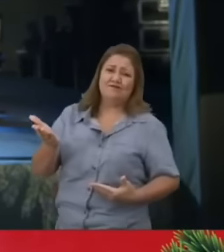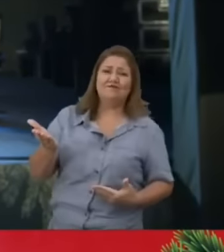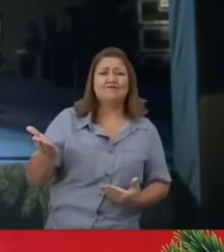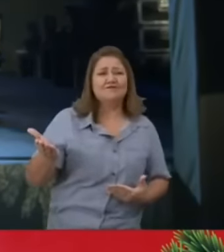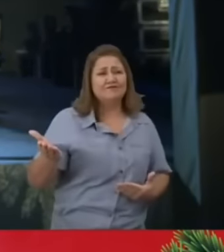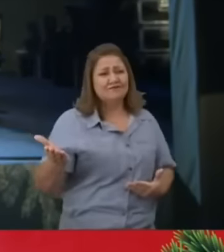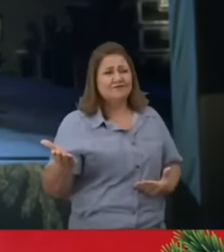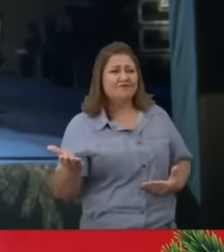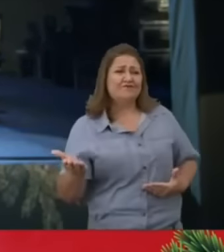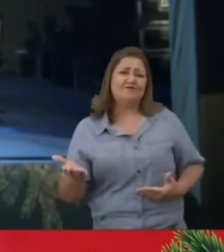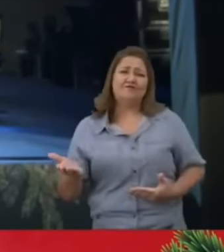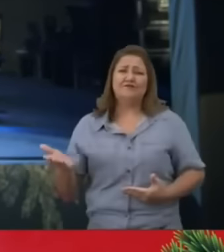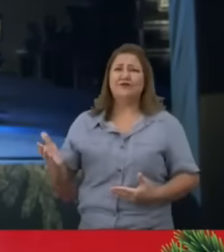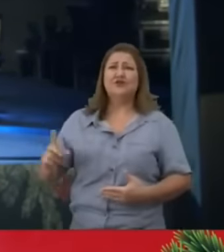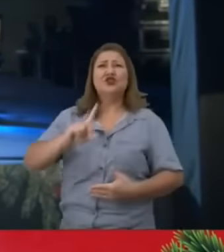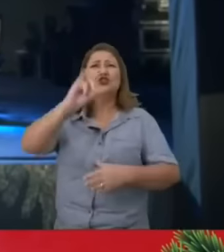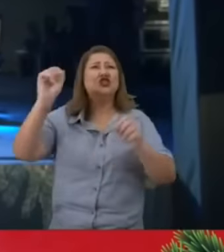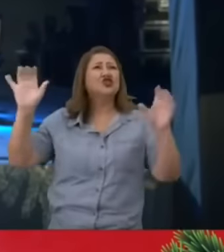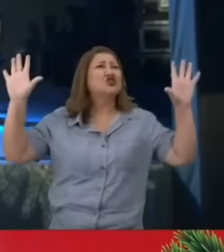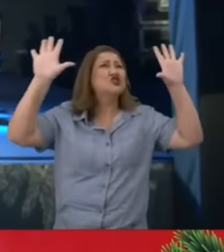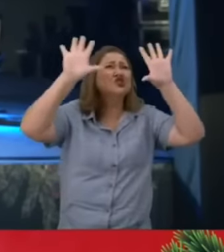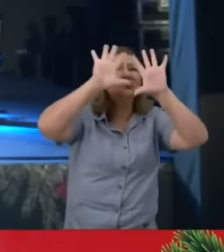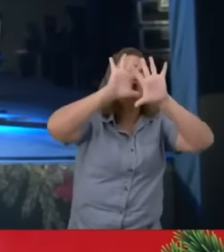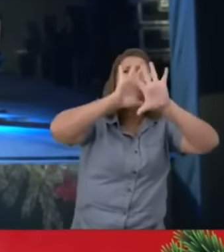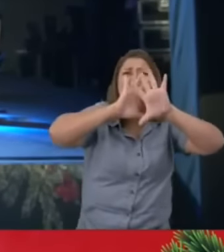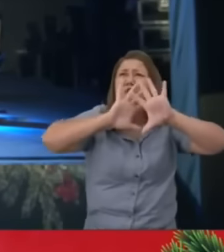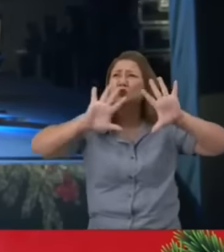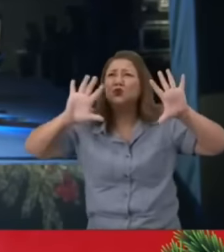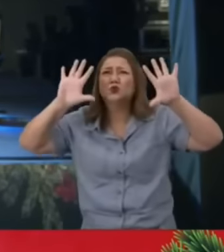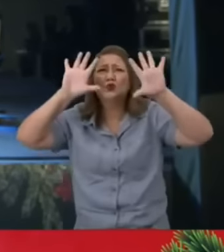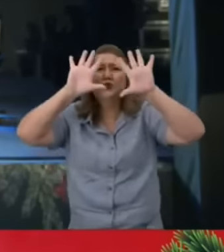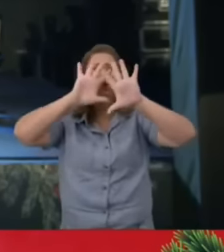Vocês aí, dia nublado,